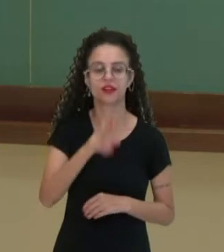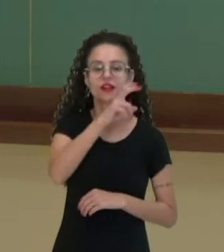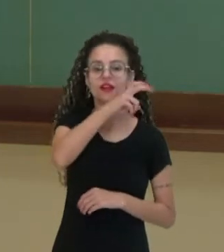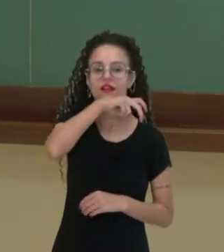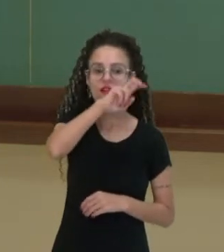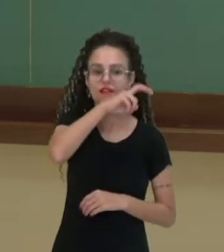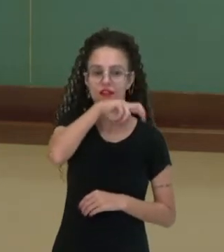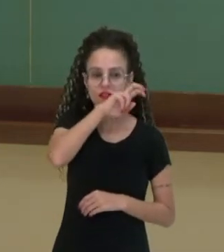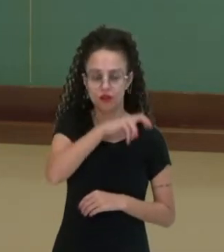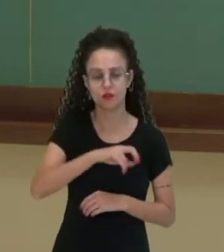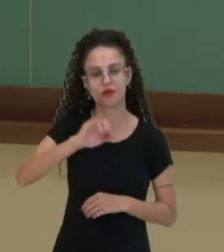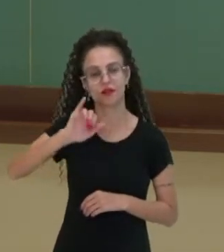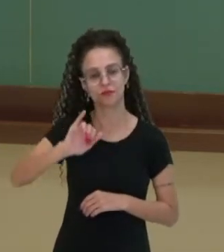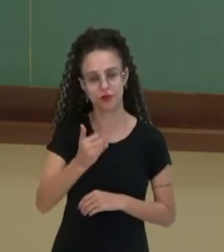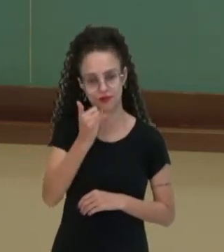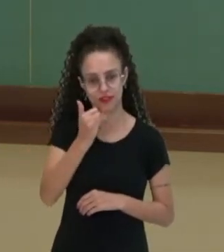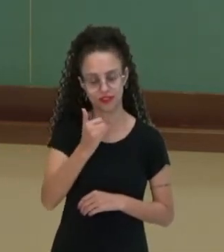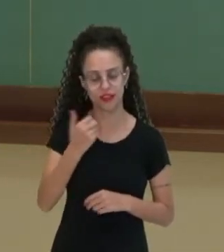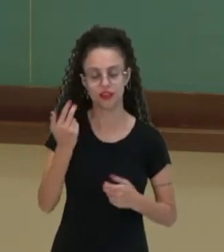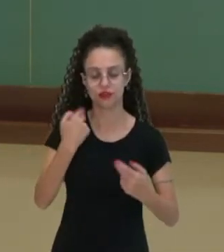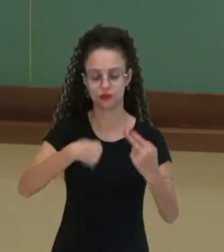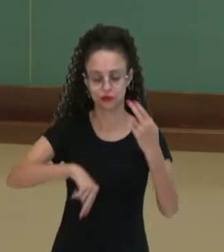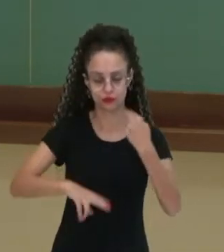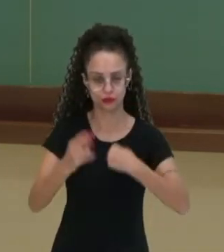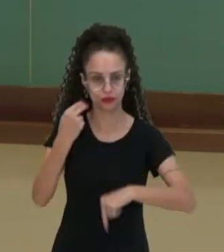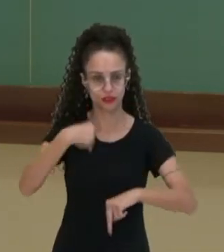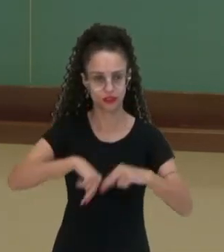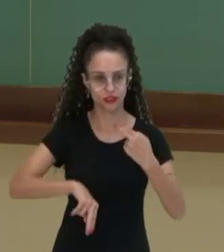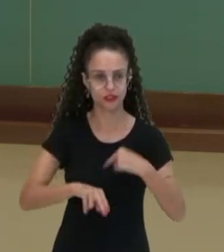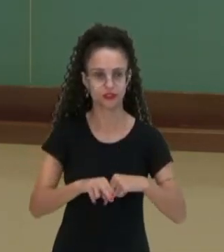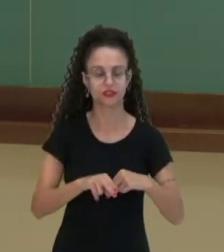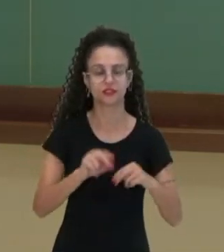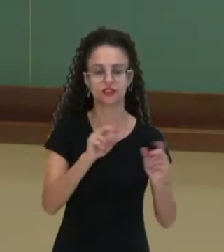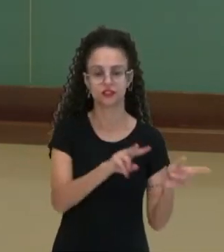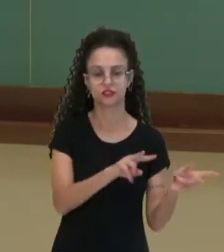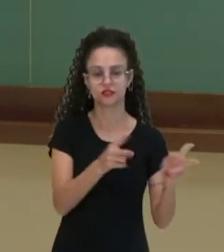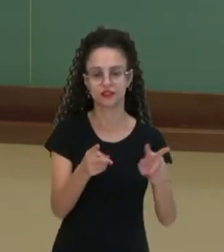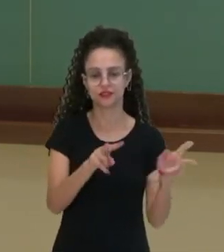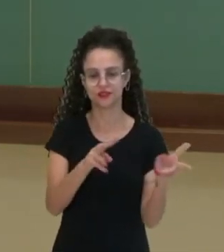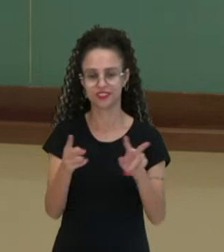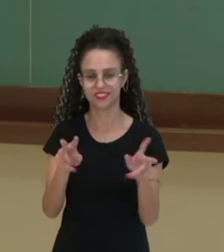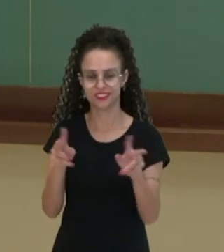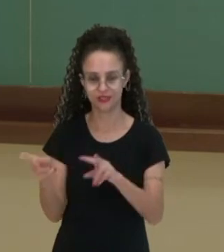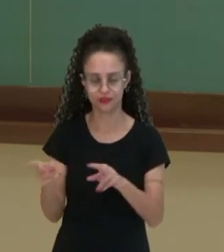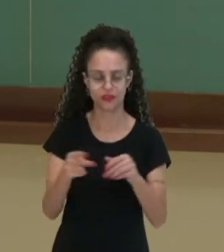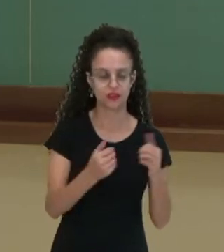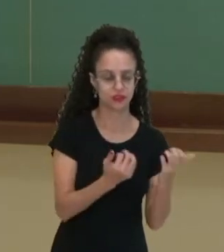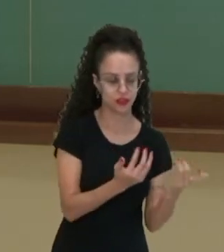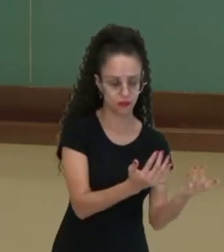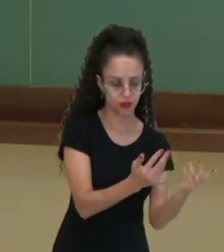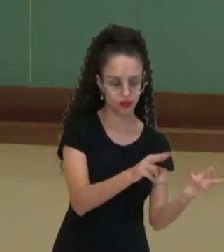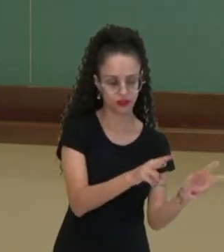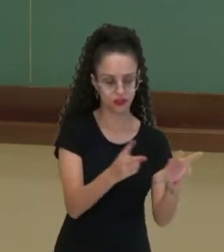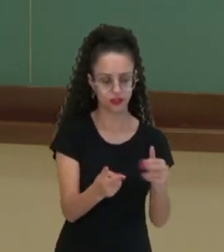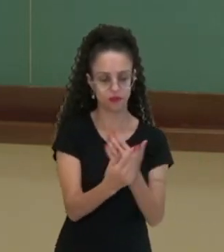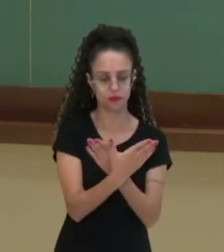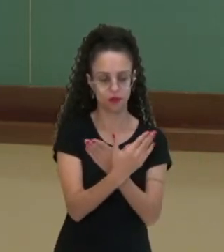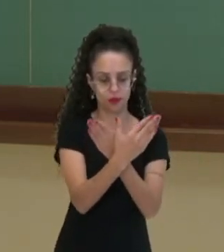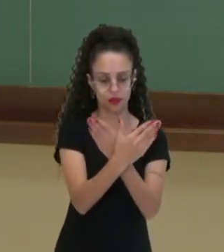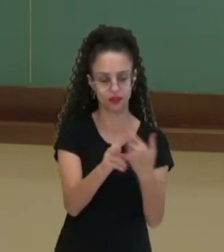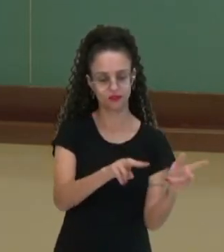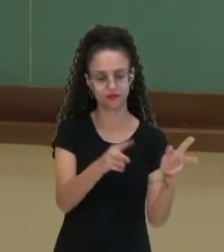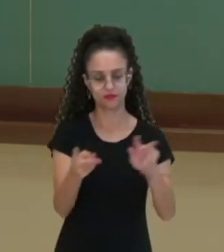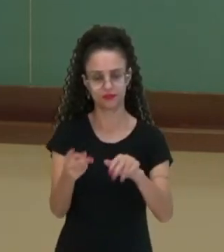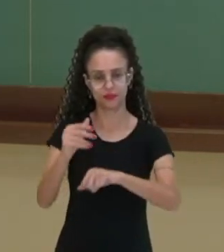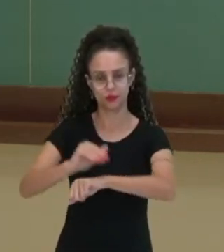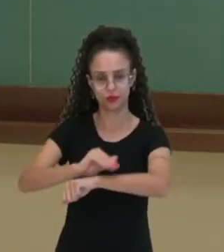vai se aproveitar dos nutrientes que foram transferidos aqui, ó, da planta para a borboleta, consequentemente da